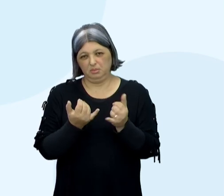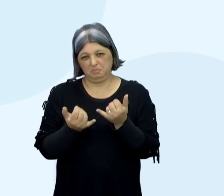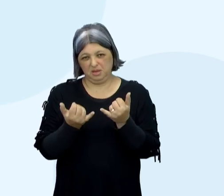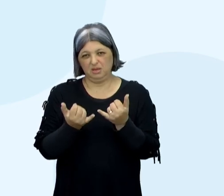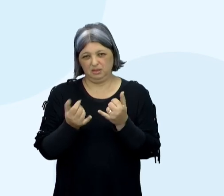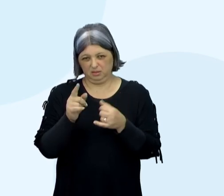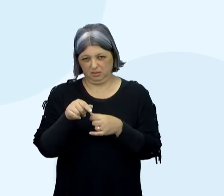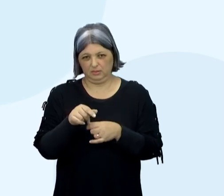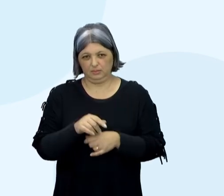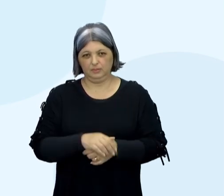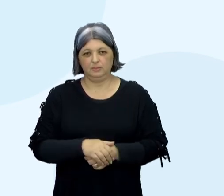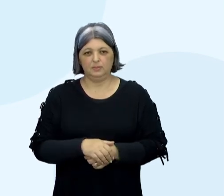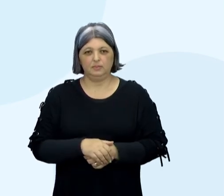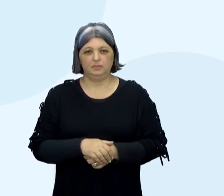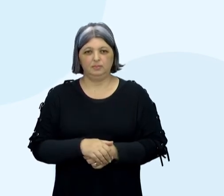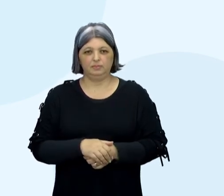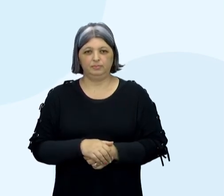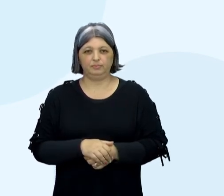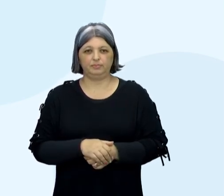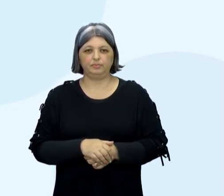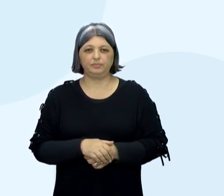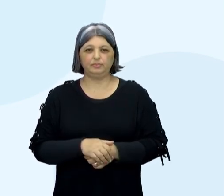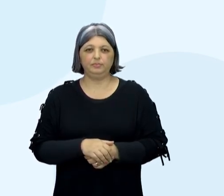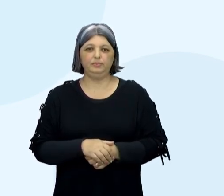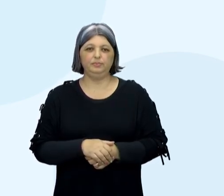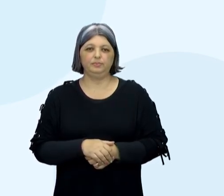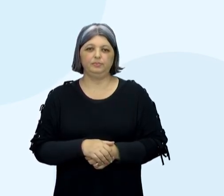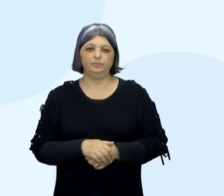Tá certo? A produção deve estar, né? Tem acento aqui.